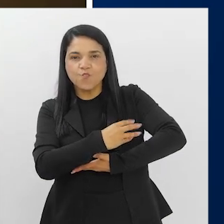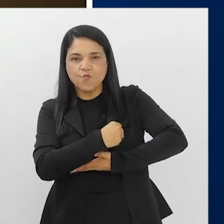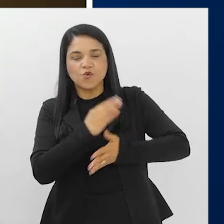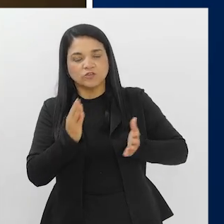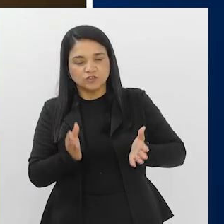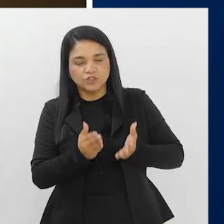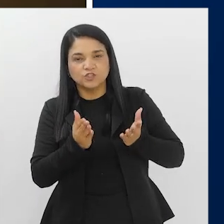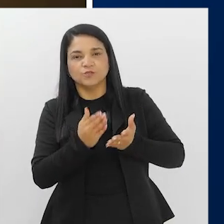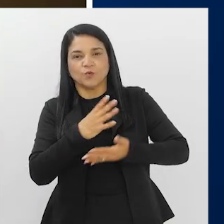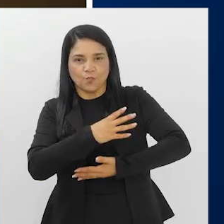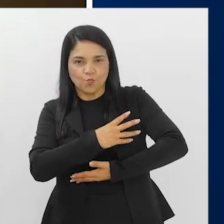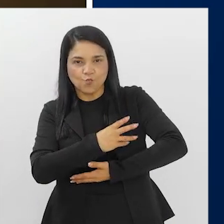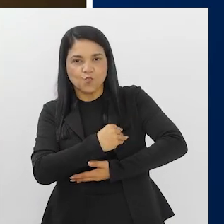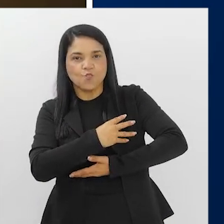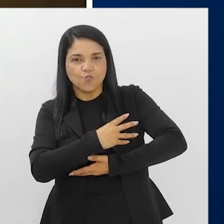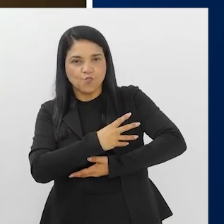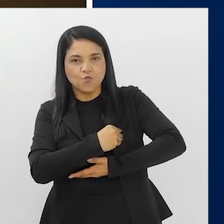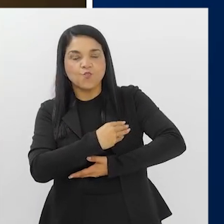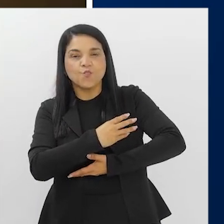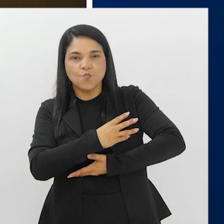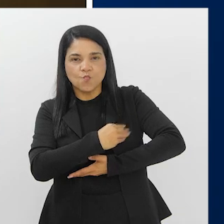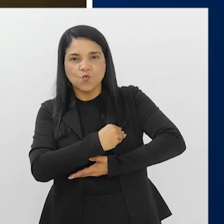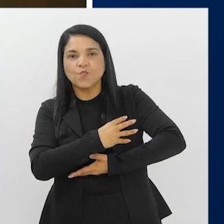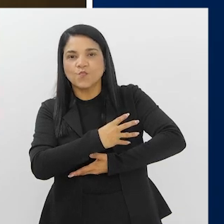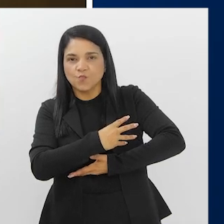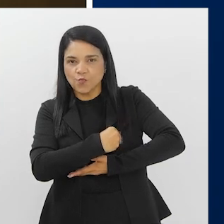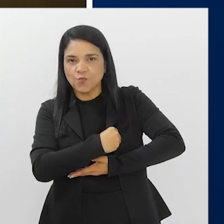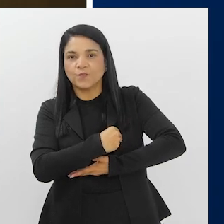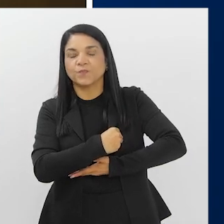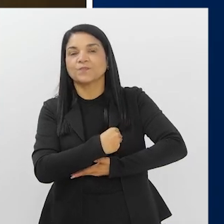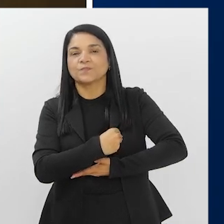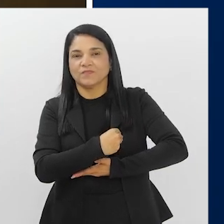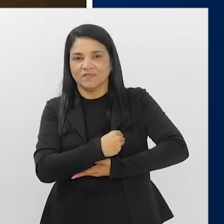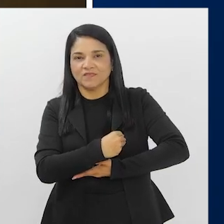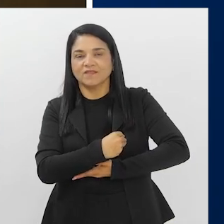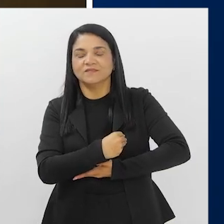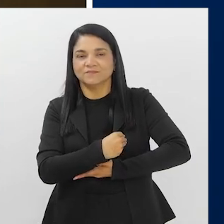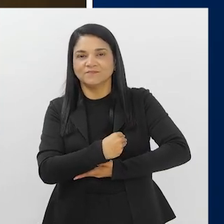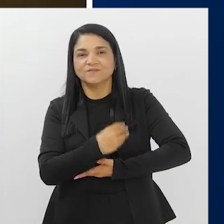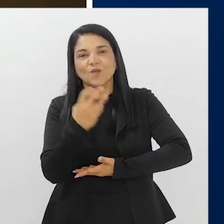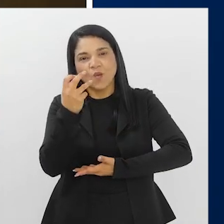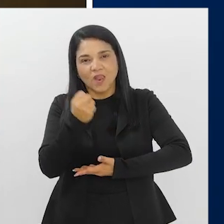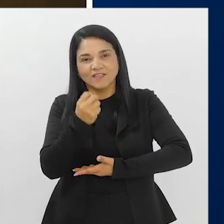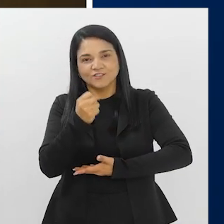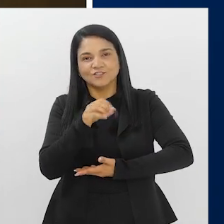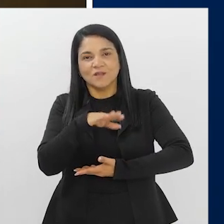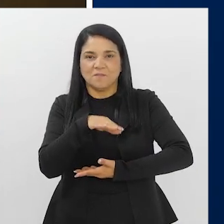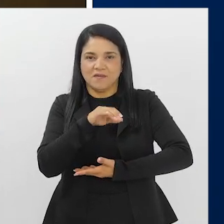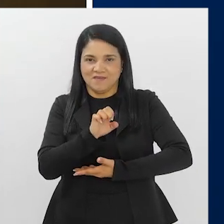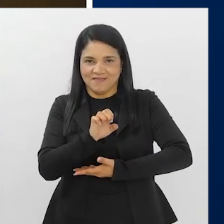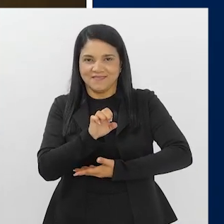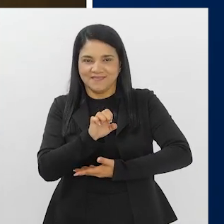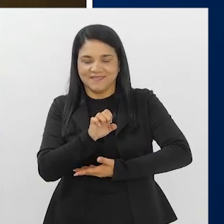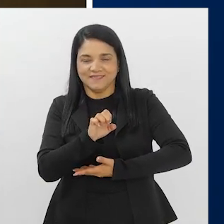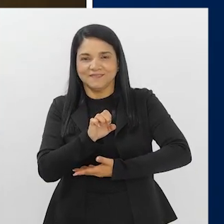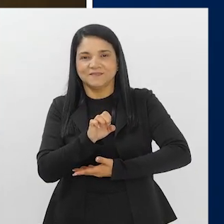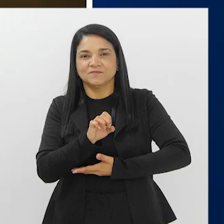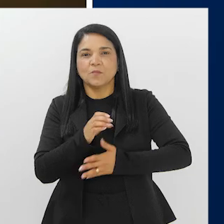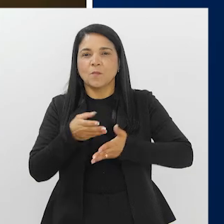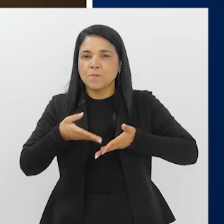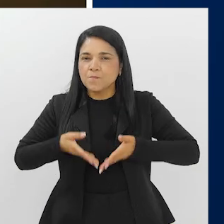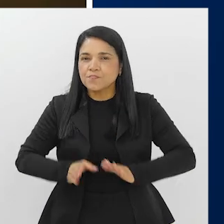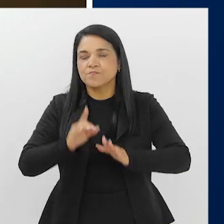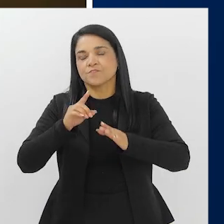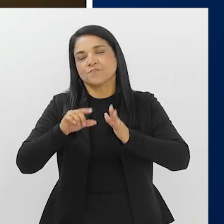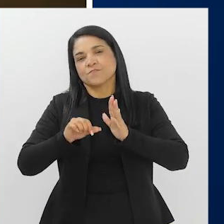esse estímulo de sucção e começar realmente a mamar esse leite da mãe, esse colostro ali na primeira